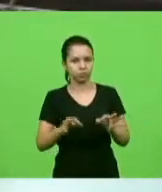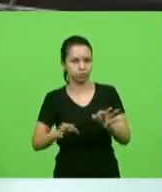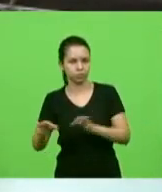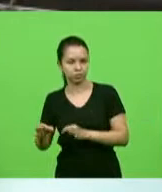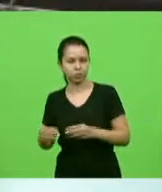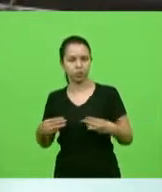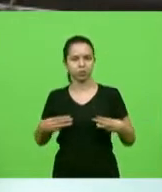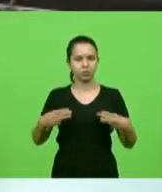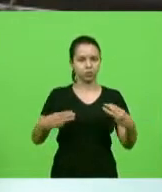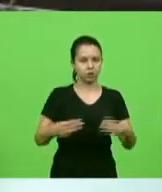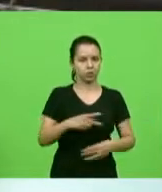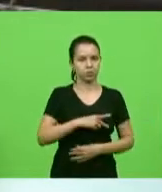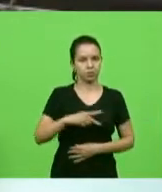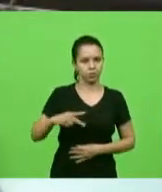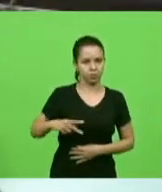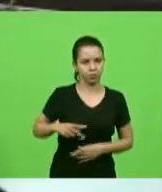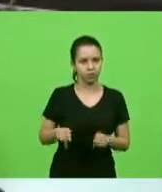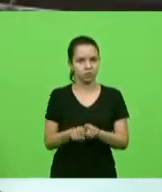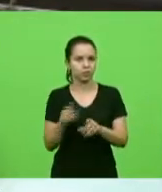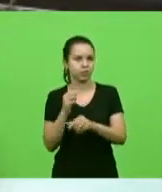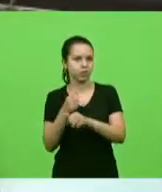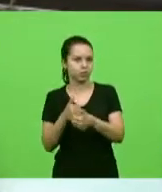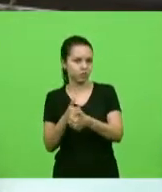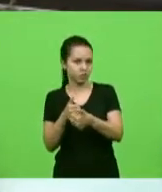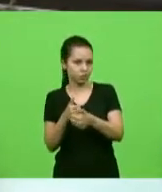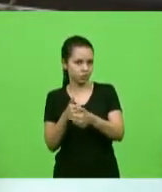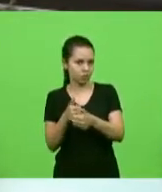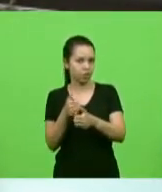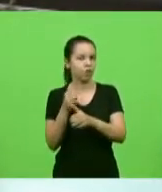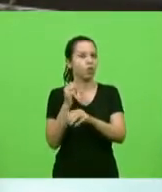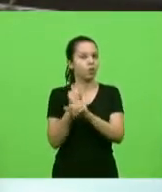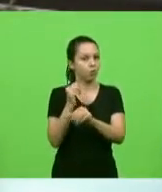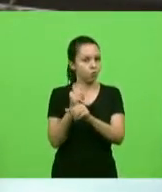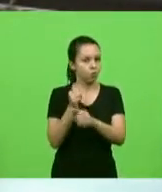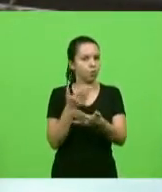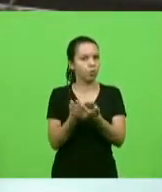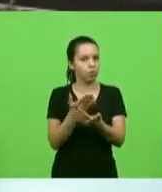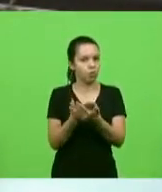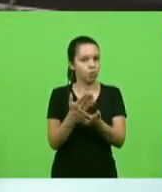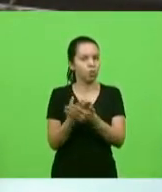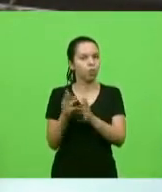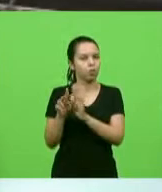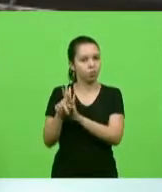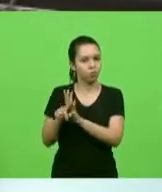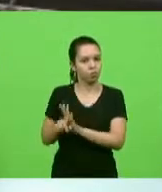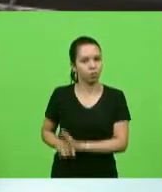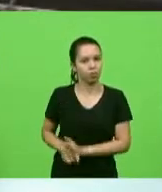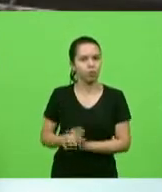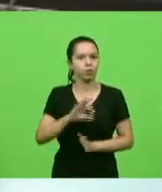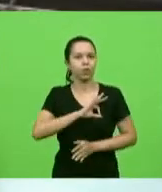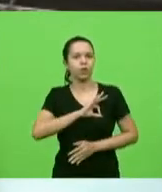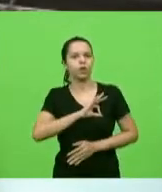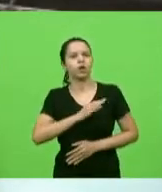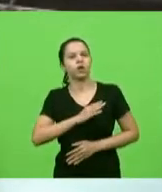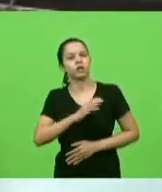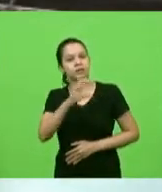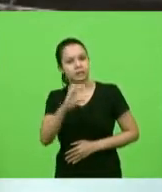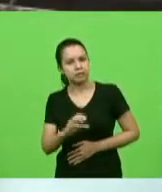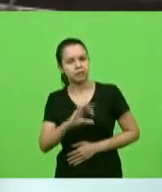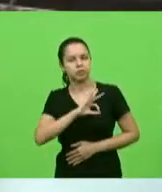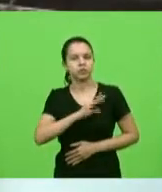Ministério Público, ainda incluindo o Tribunal de Contas, o Instituto Geral de Perícias, a Polícia Civil, a Polícia Militar,